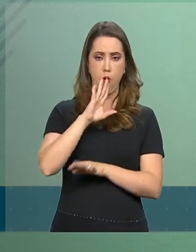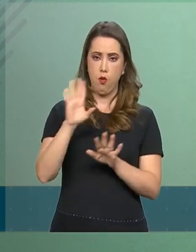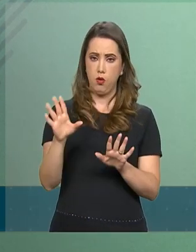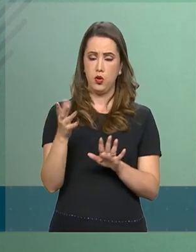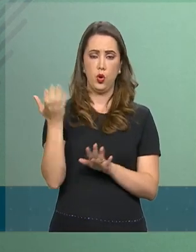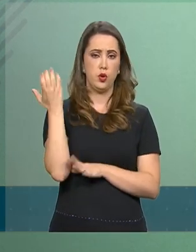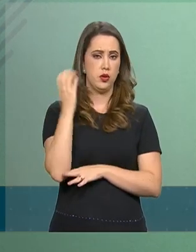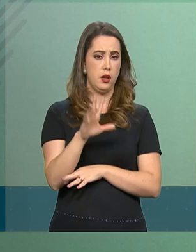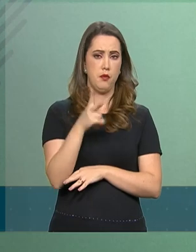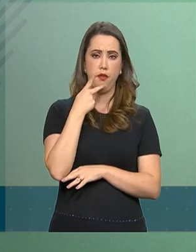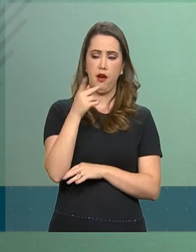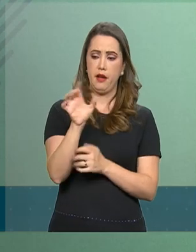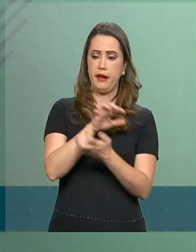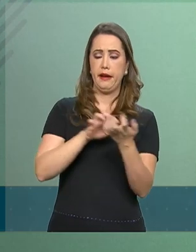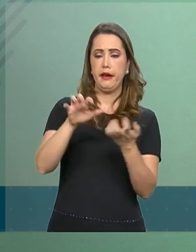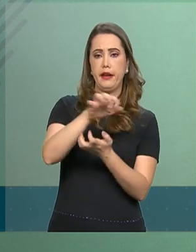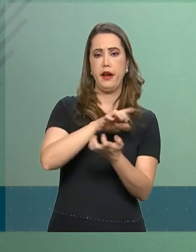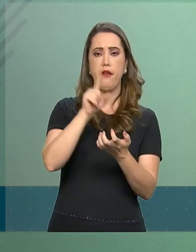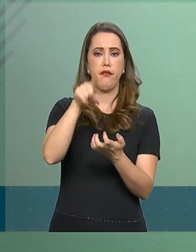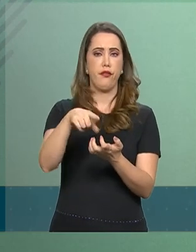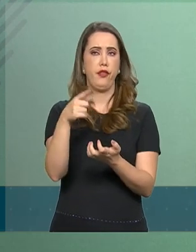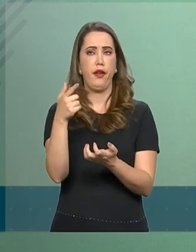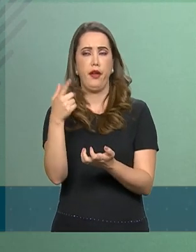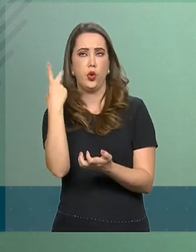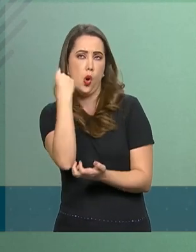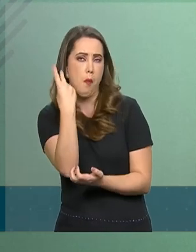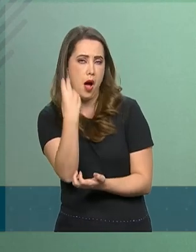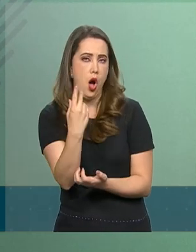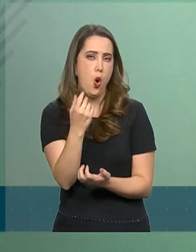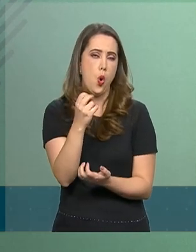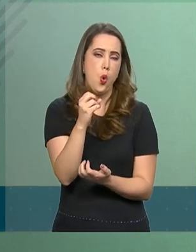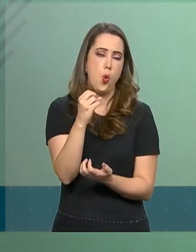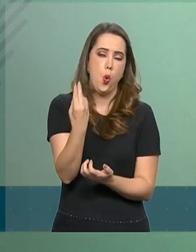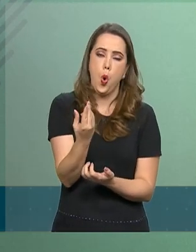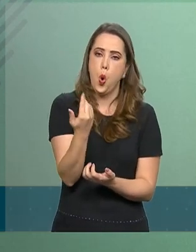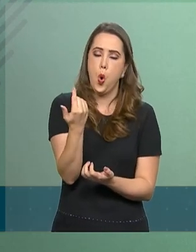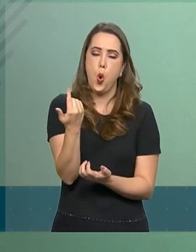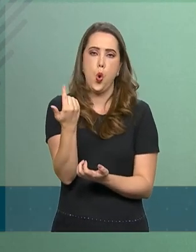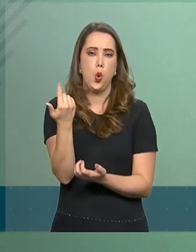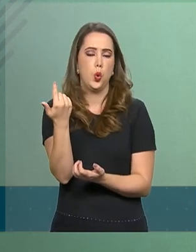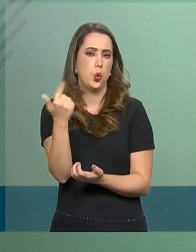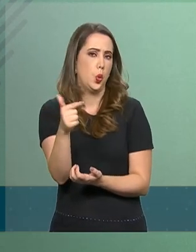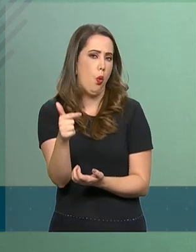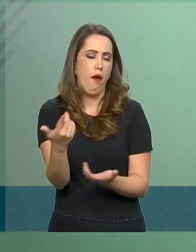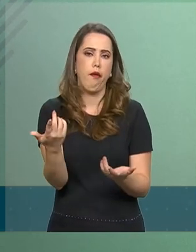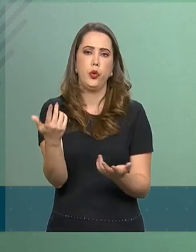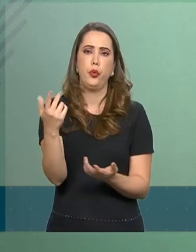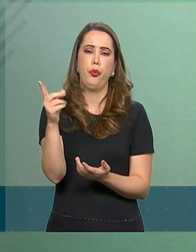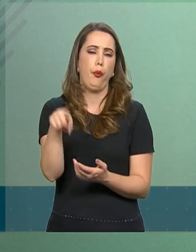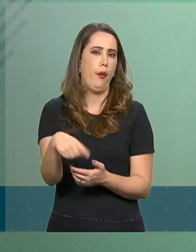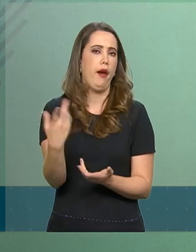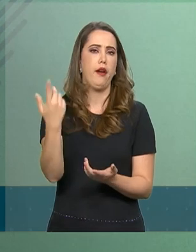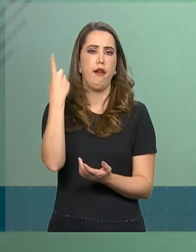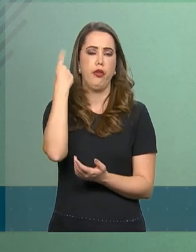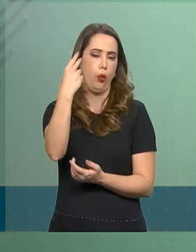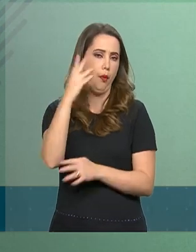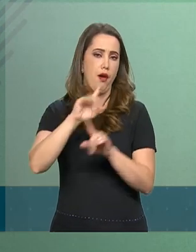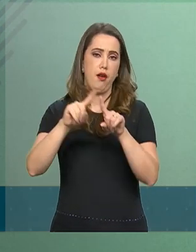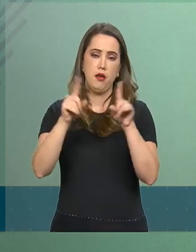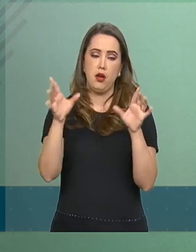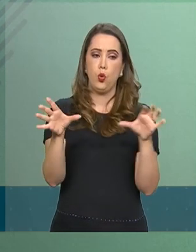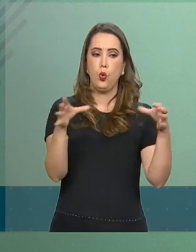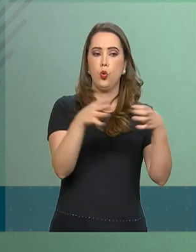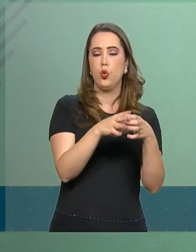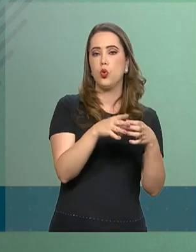nós não queremos dizer que greve é ou não é anormal elas são acompanhadas pelo gabinete de segurança institucional por meio